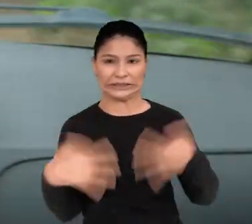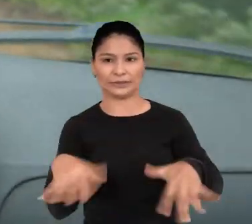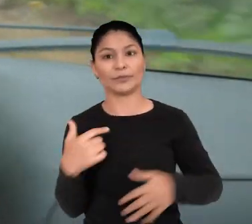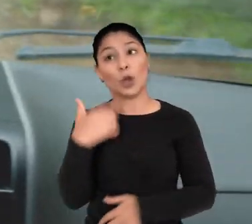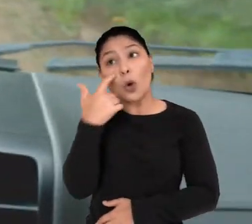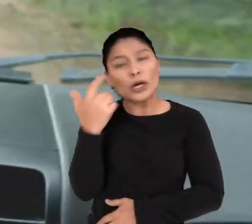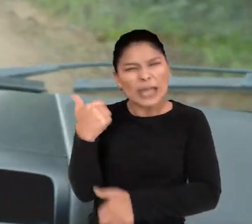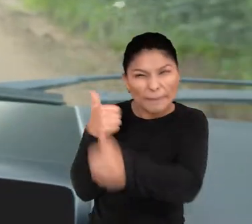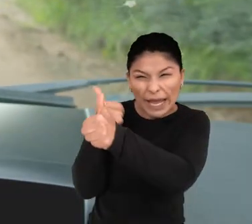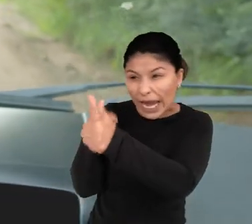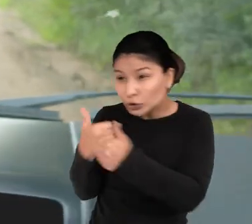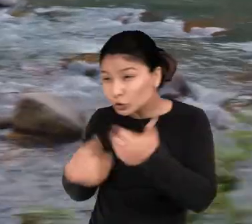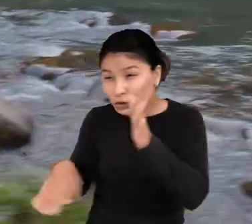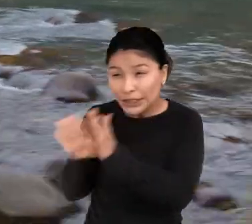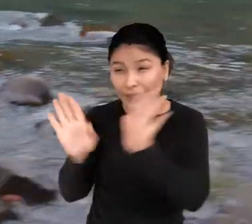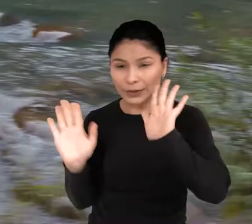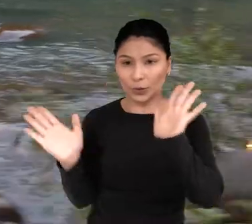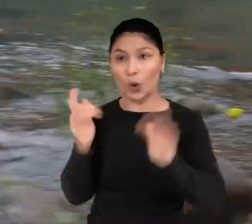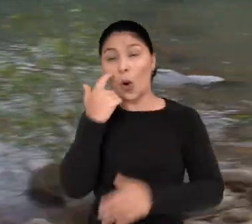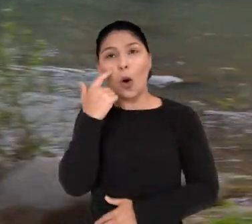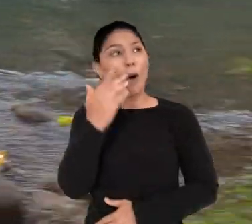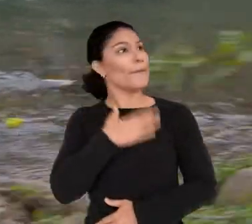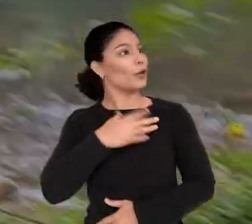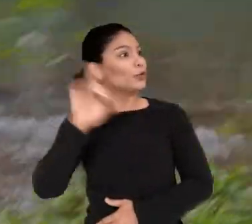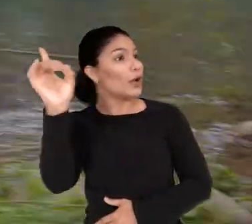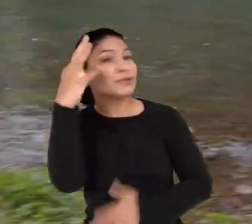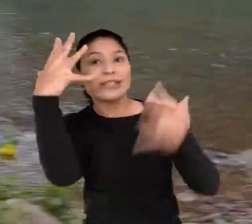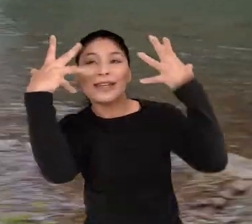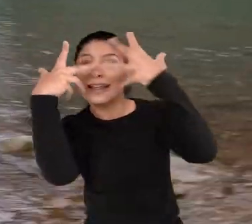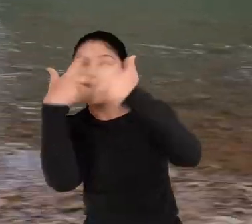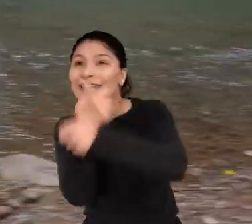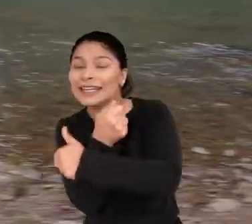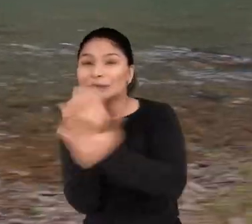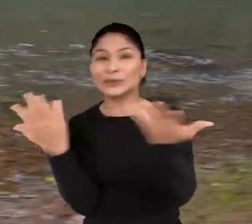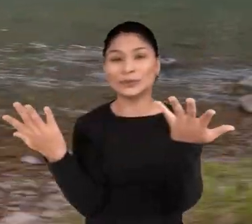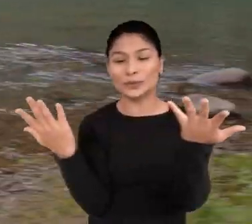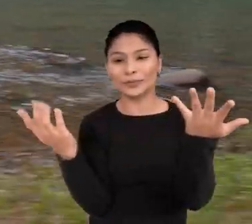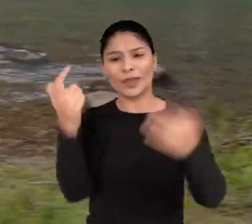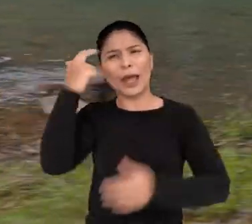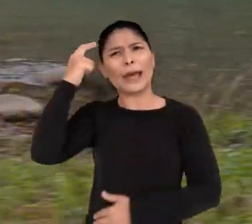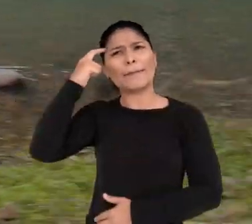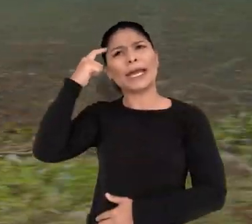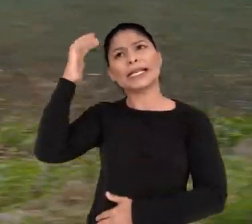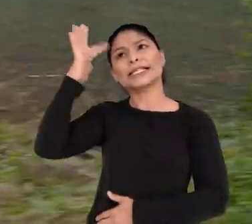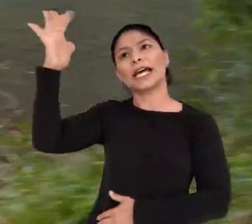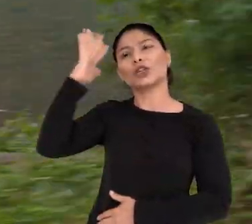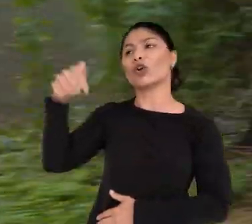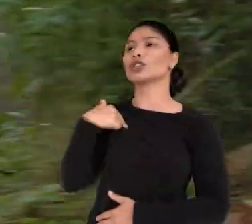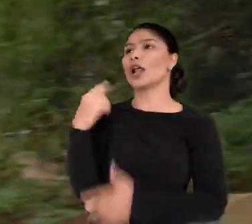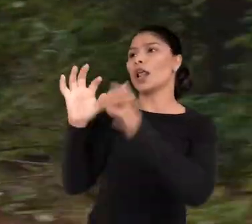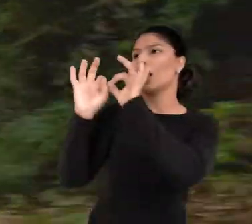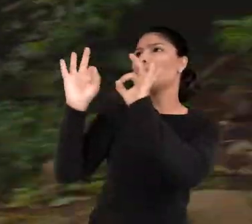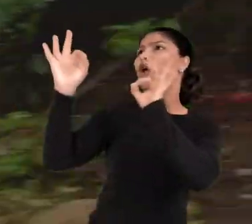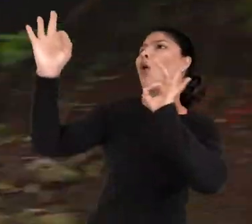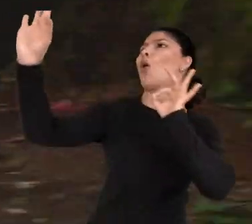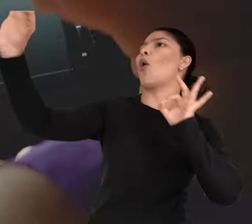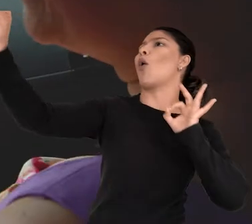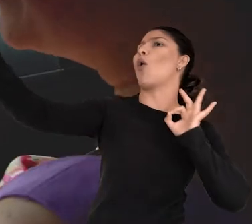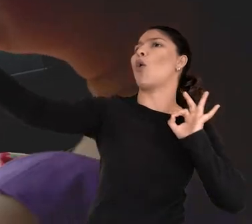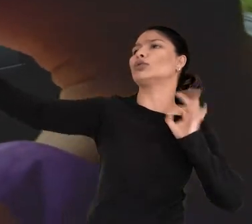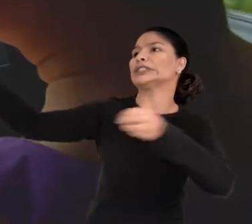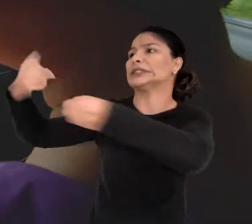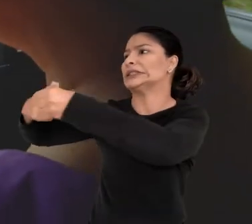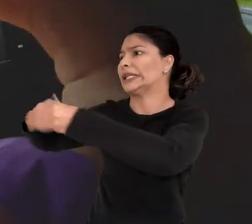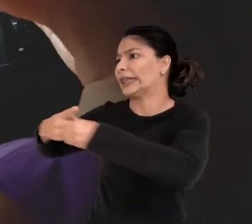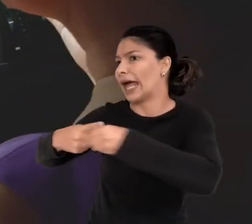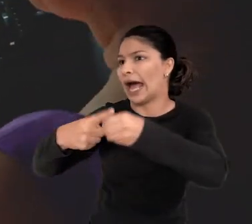Mas eu acho que a gente já está chegando Dio santo, que lindo E pensar que a gente está